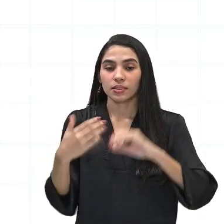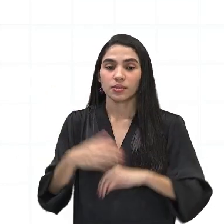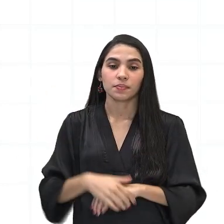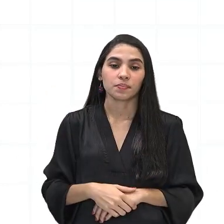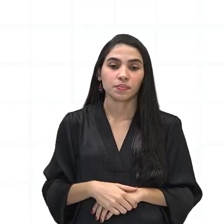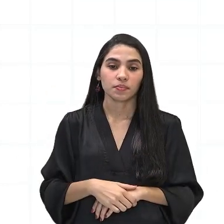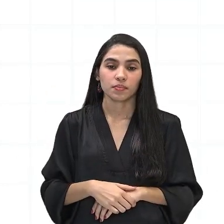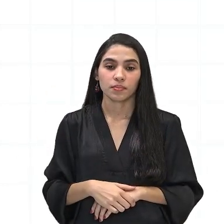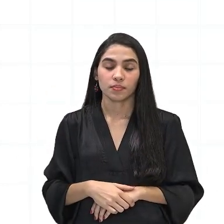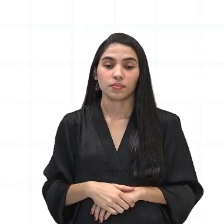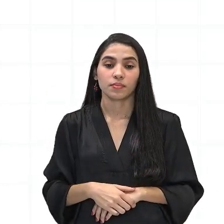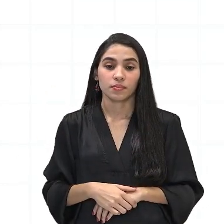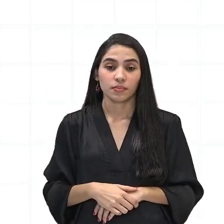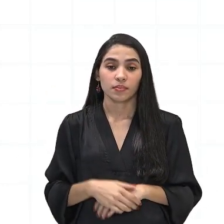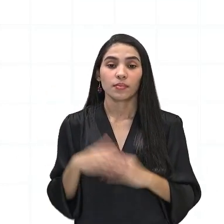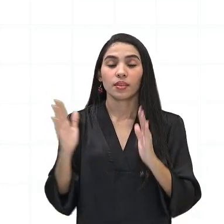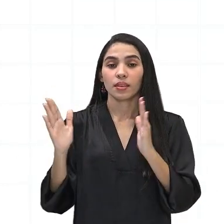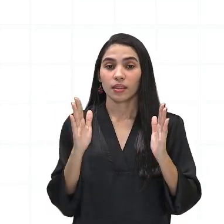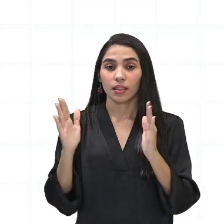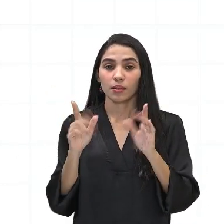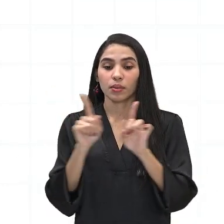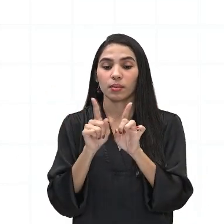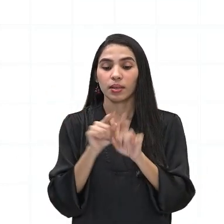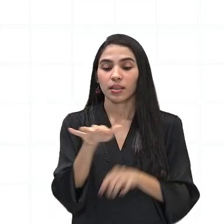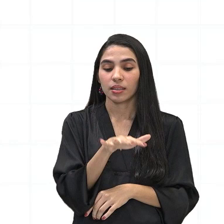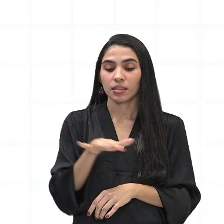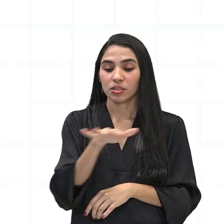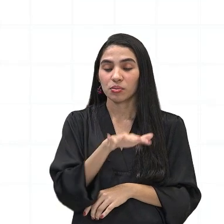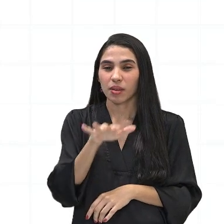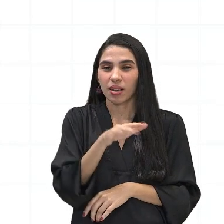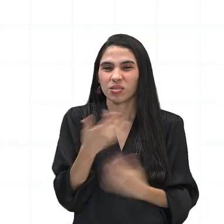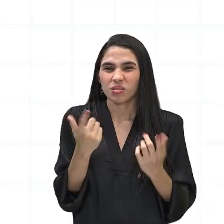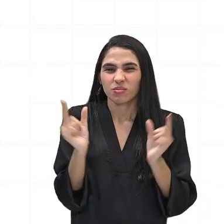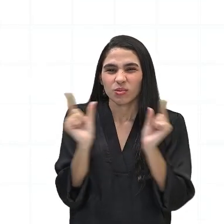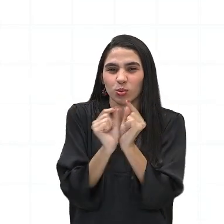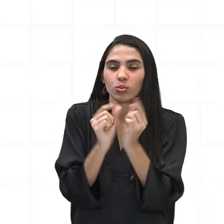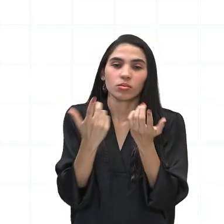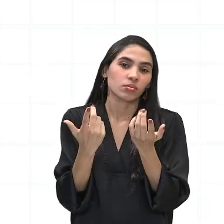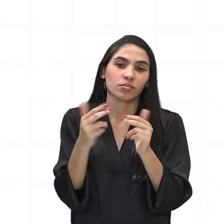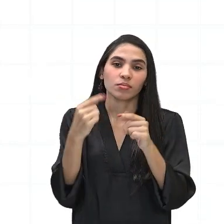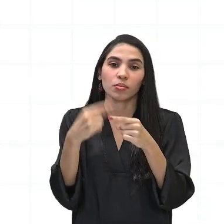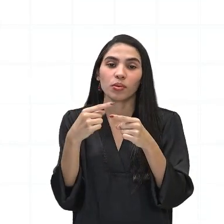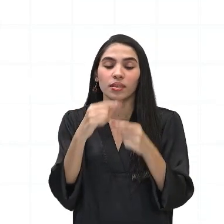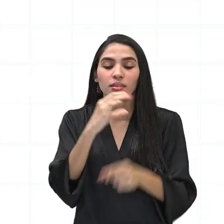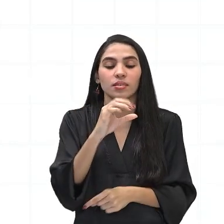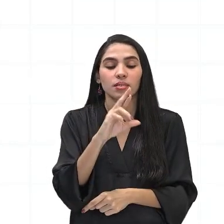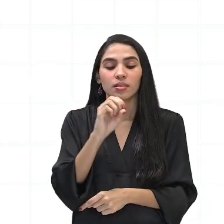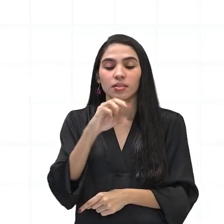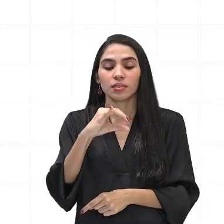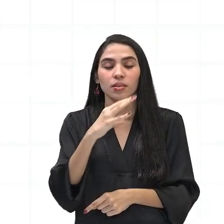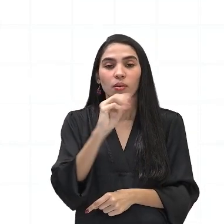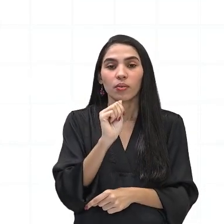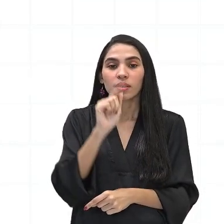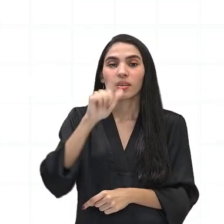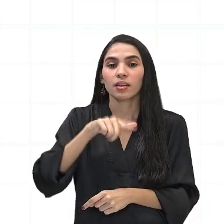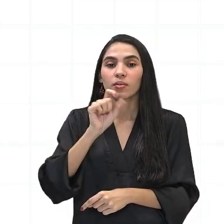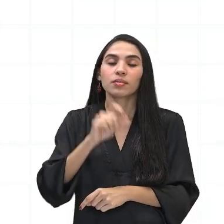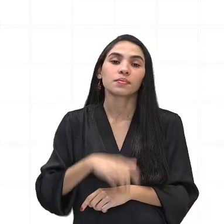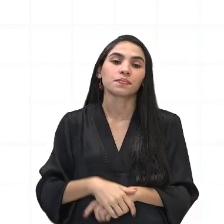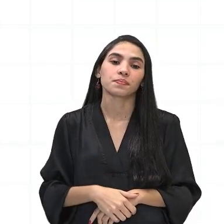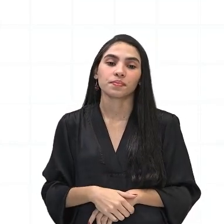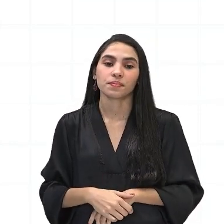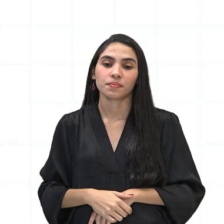é comum, é natural. E também quem nunca, ao passear aí por uma paisagem muito bela, muito bonita,